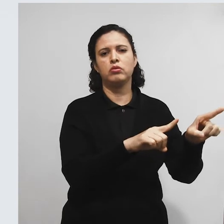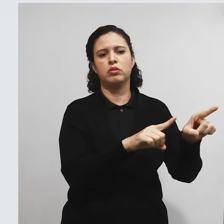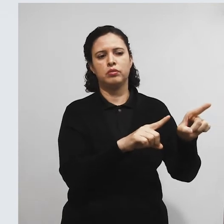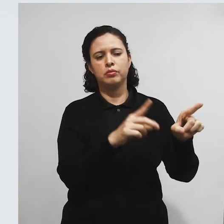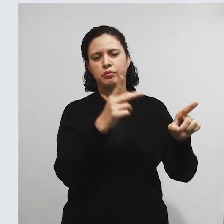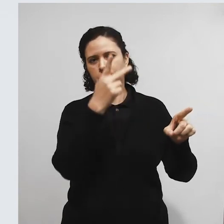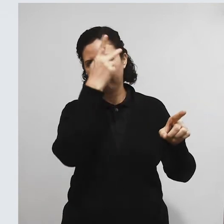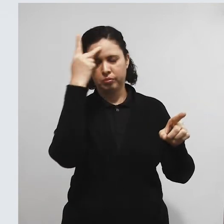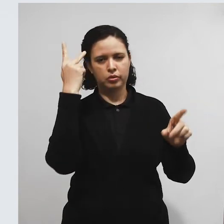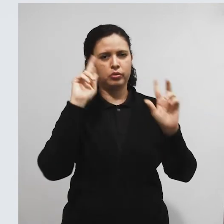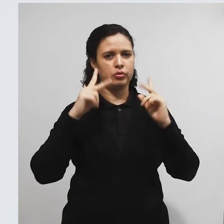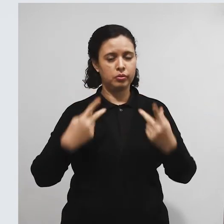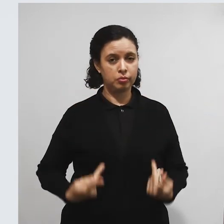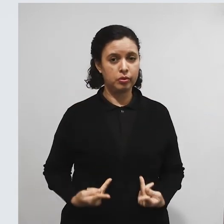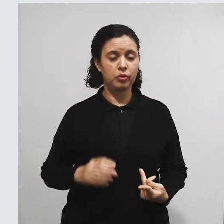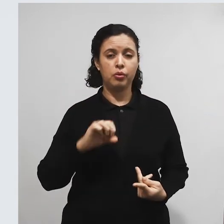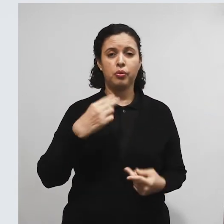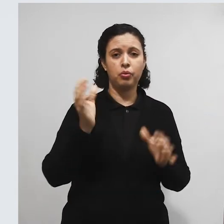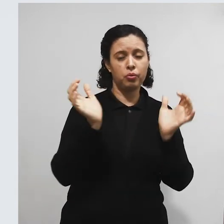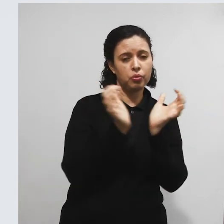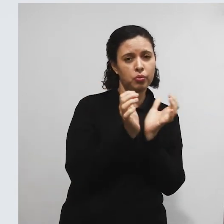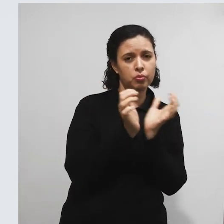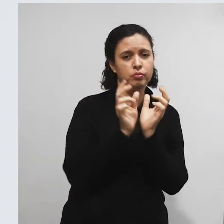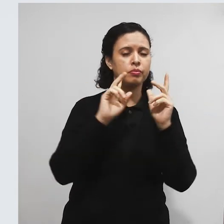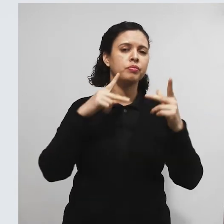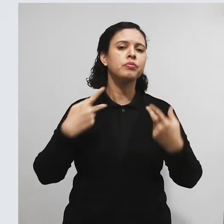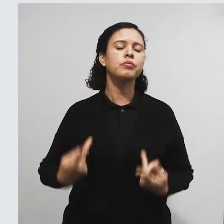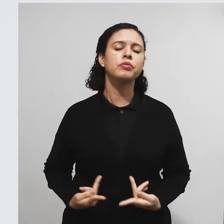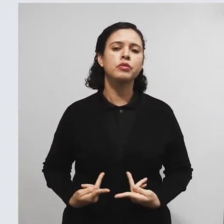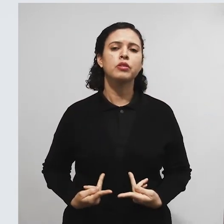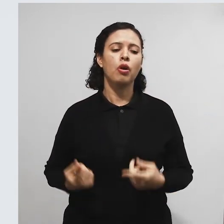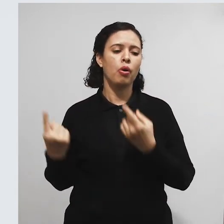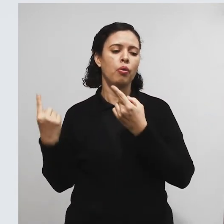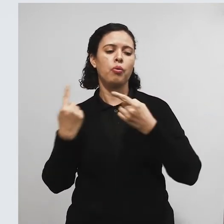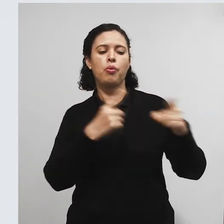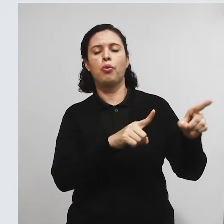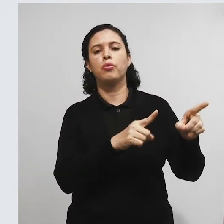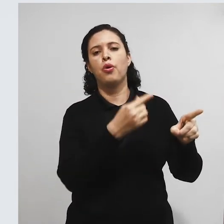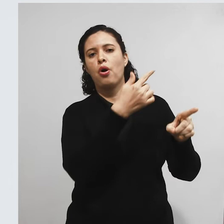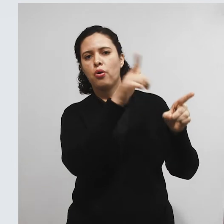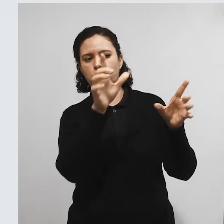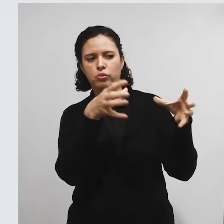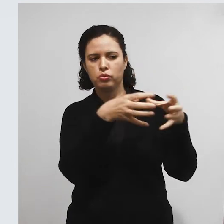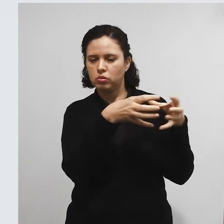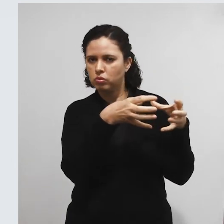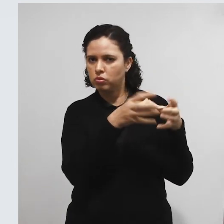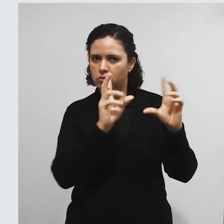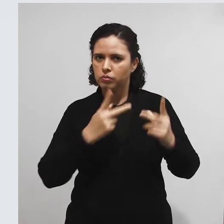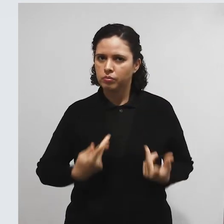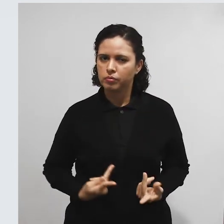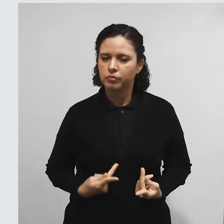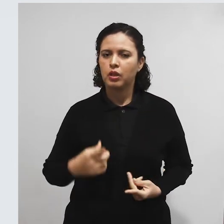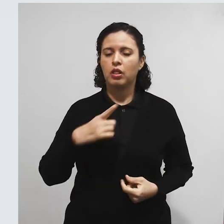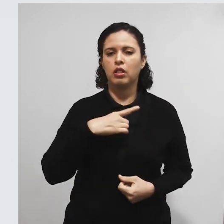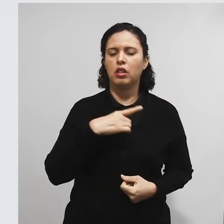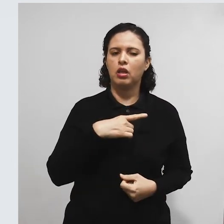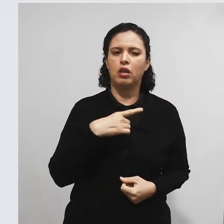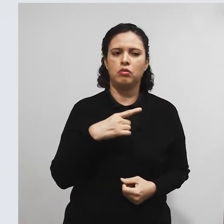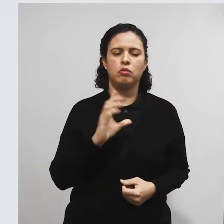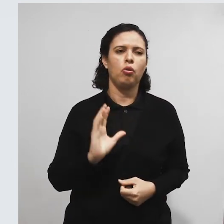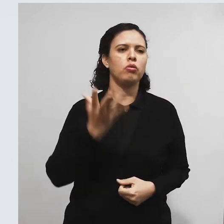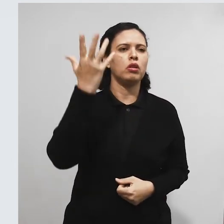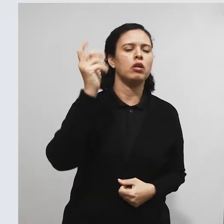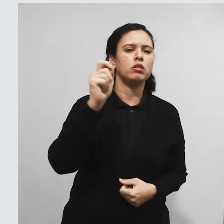contra outros seres humanos ou grupos humanos agindo contra outros grupos humanos. Isso vai acontecer pela religião,